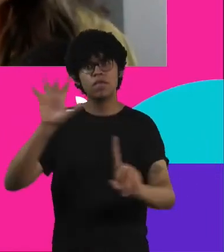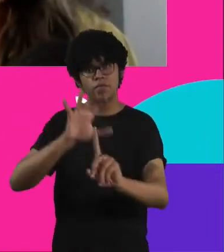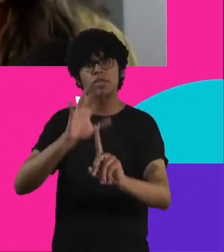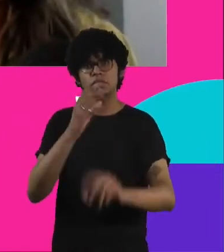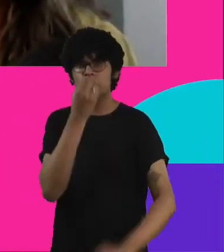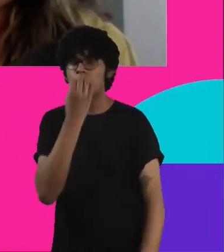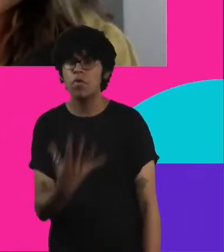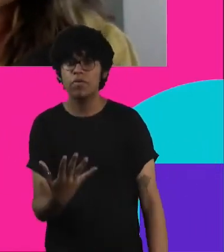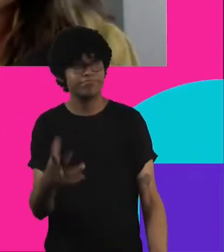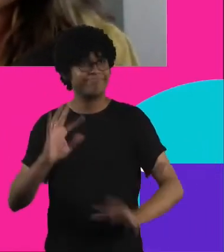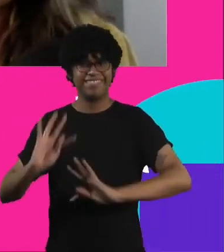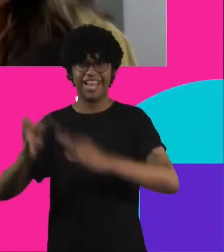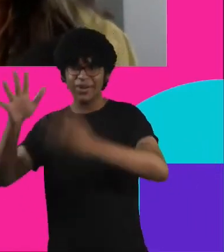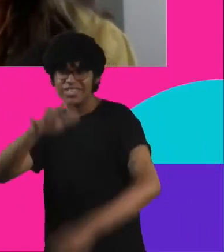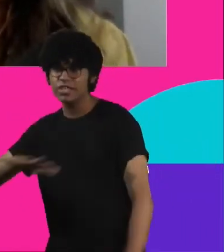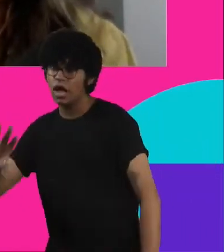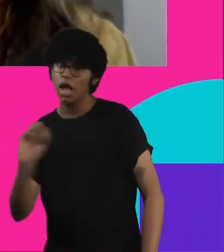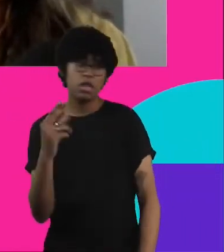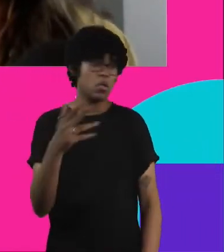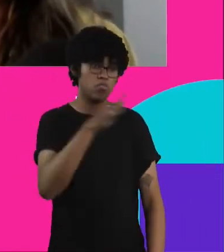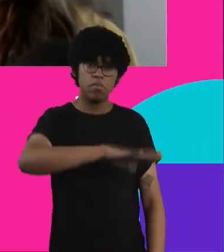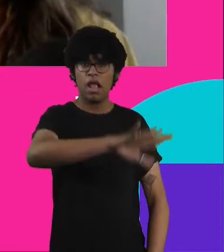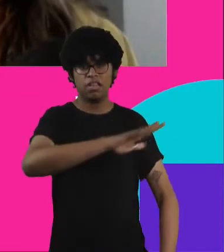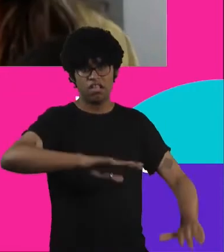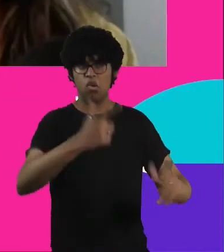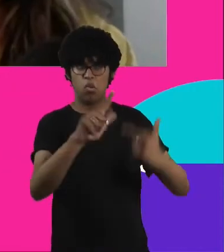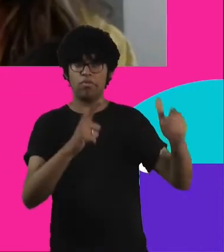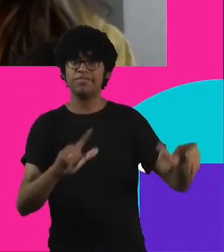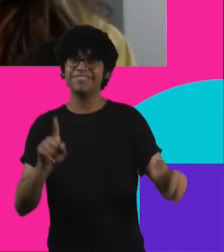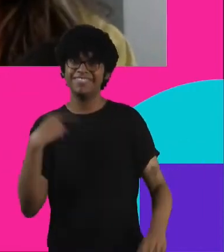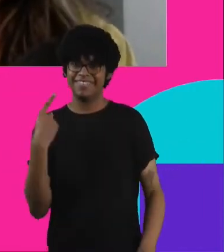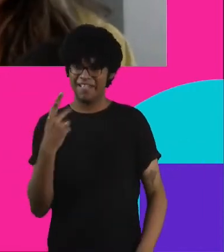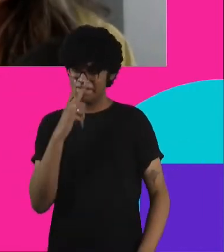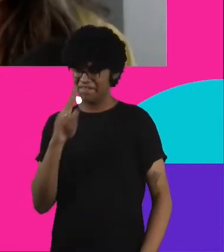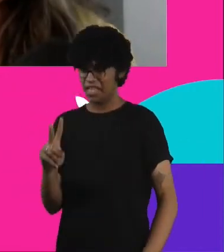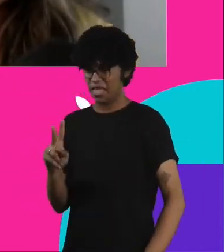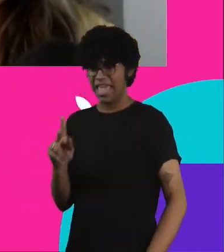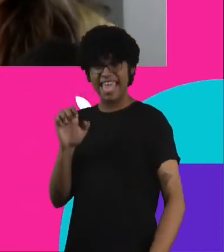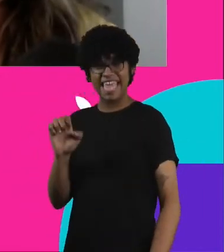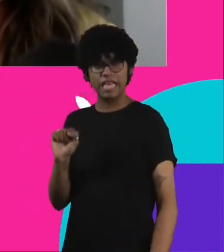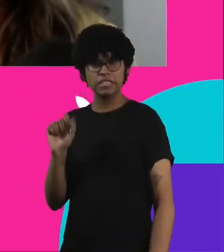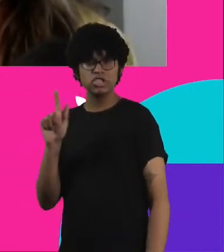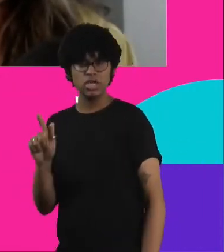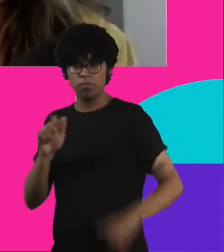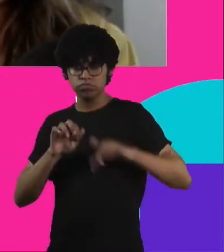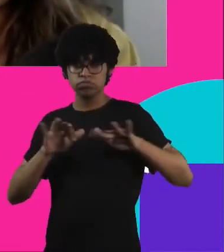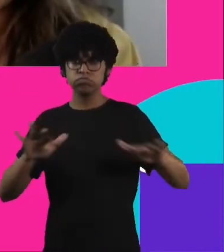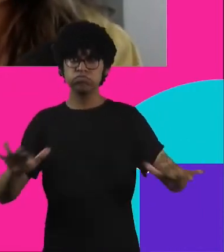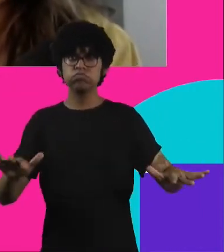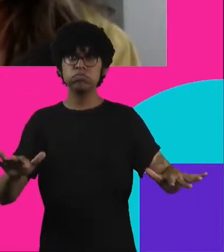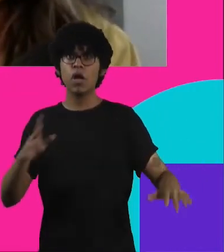sejam empresas de tecnologia, sejam empresas de outras naturezas. A gente vê aí a popularização do ESG, cada vez mais